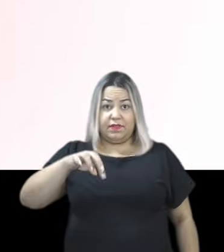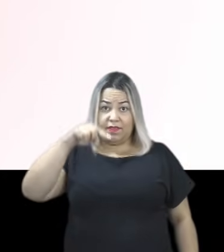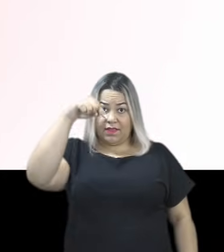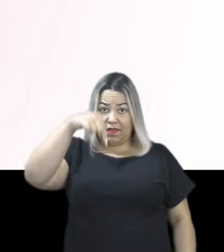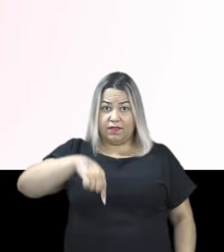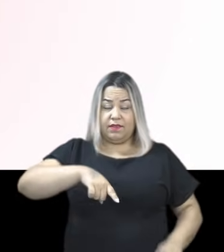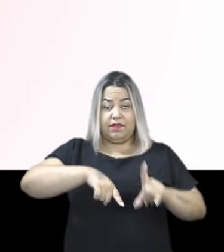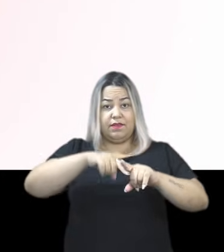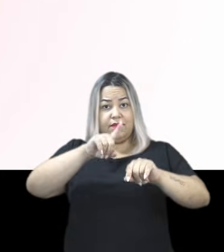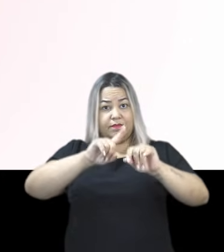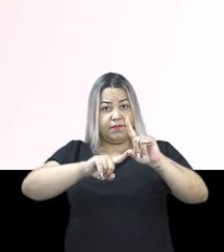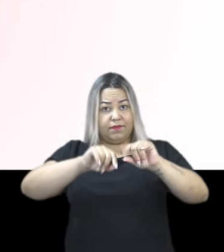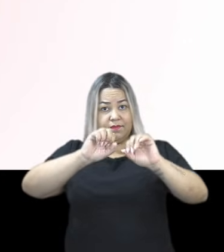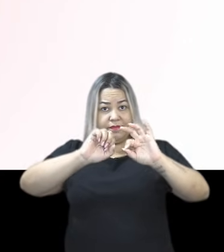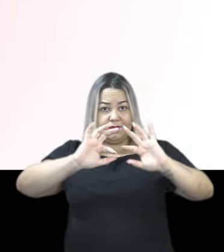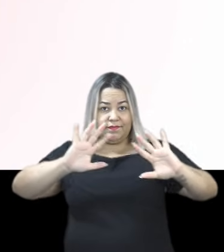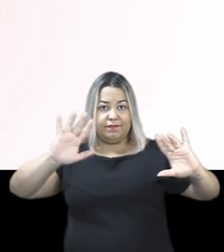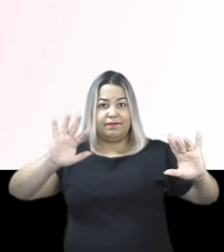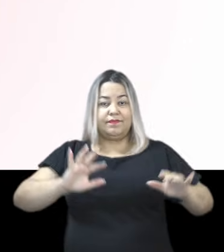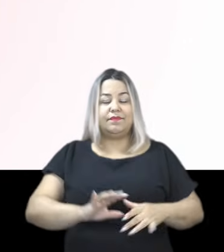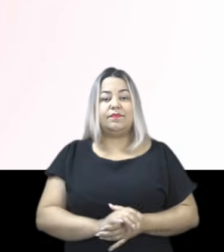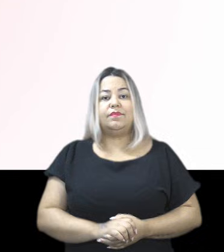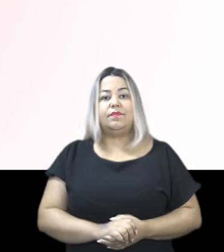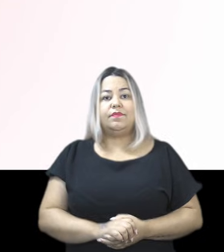Aqui brilha uma estrela.